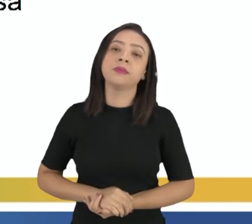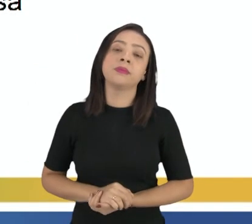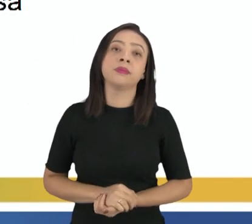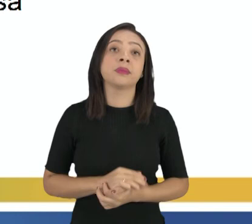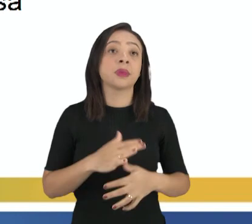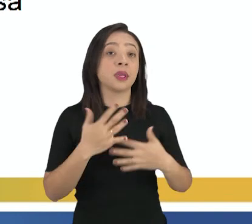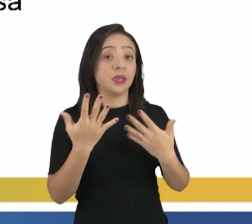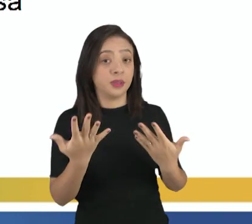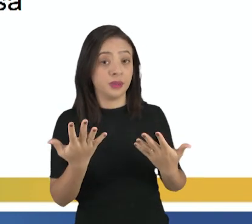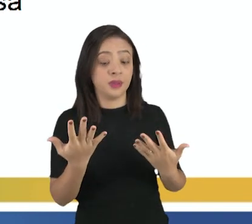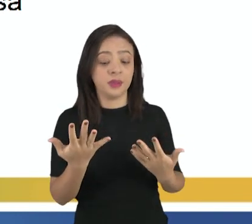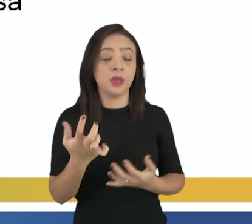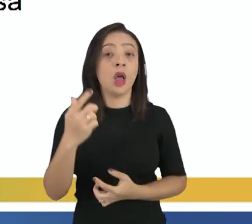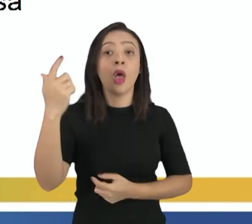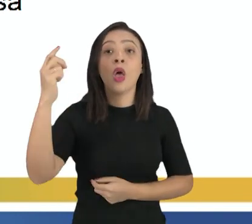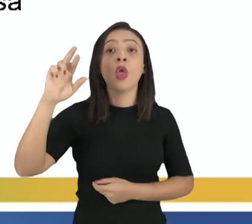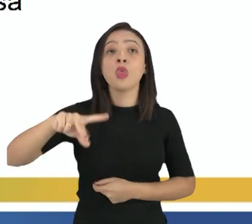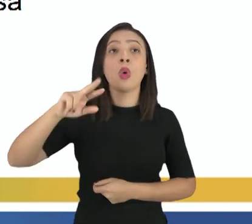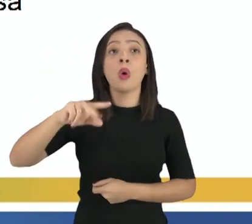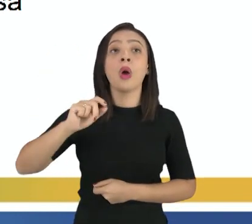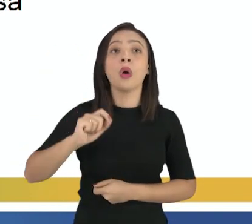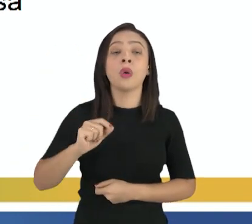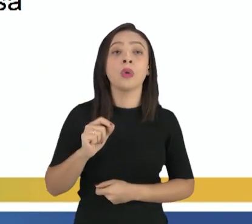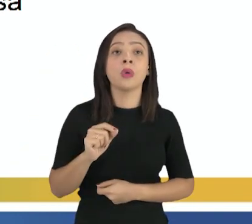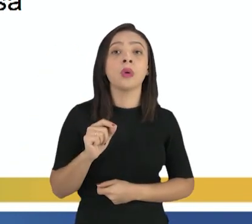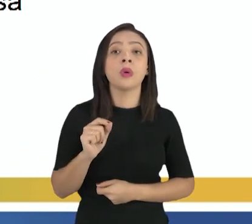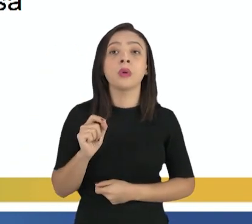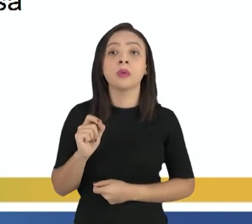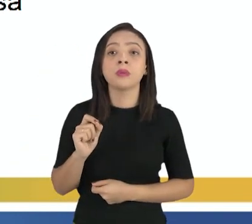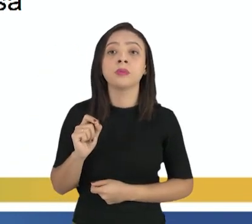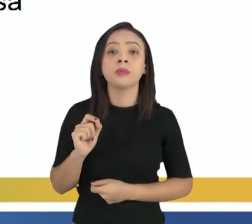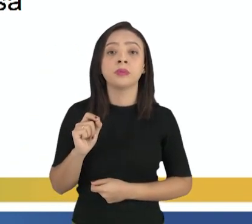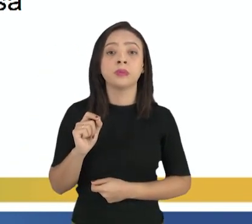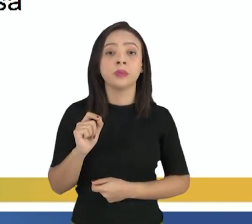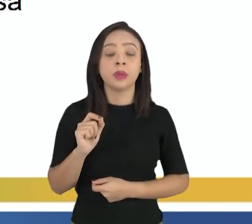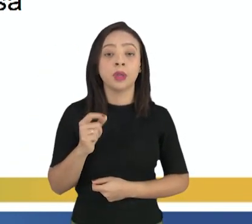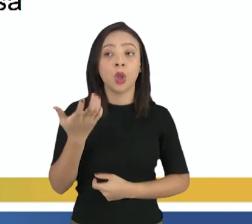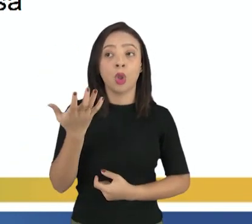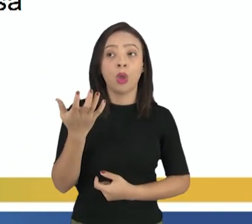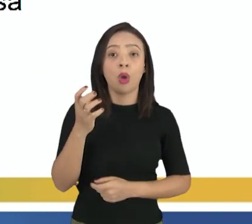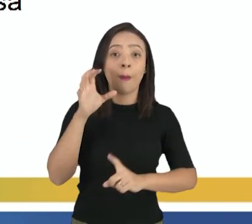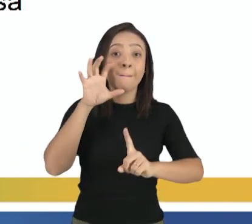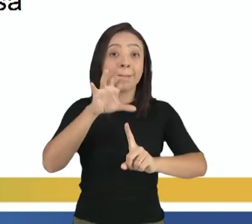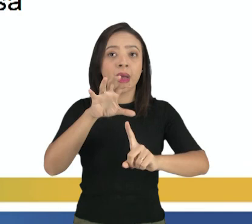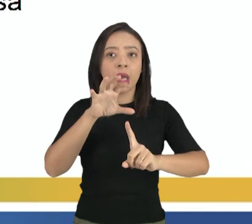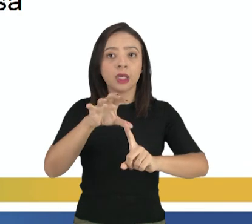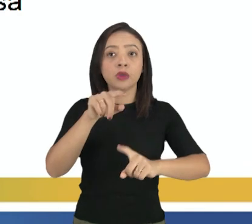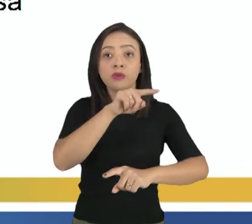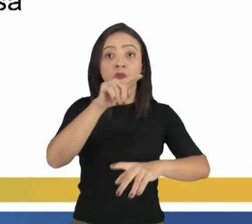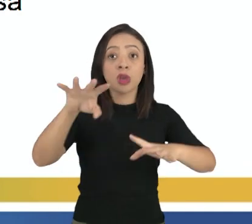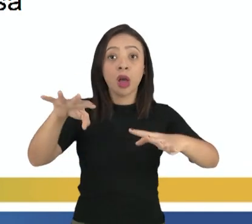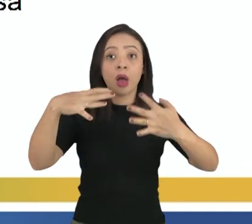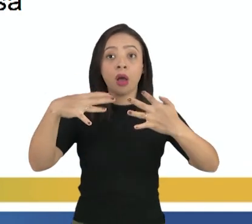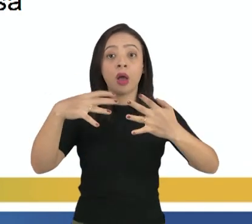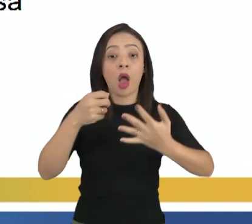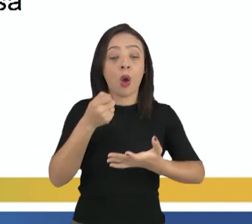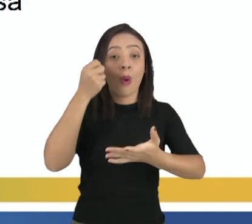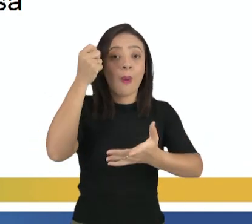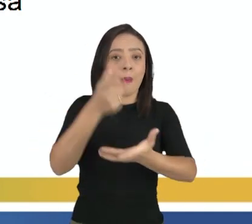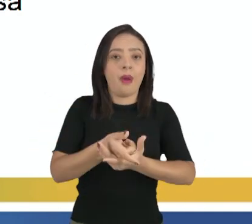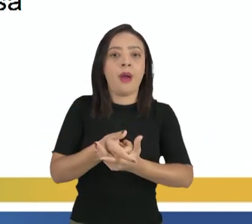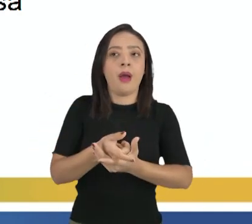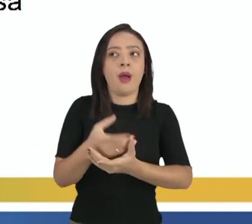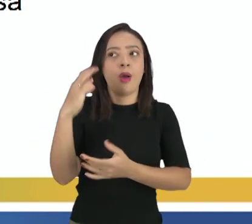está trabalhando aí no momento de ele tentar persuadir, né? Te convencer a comprar,